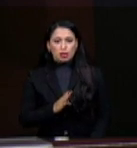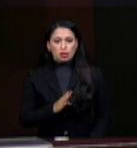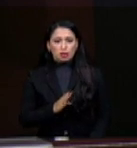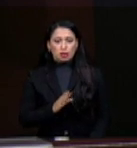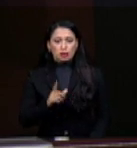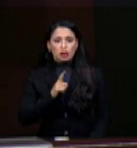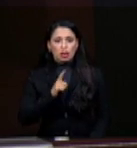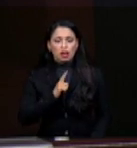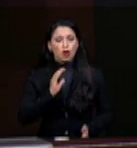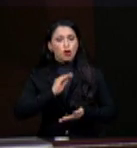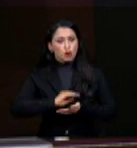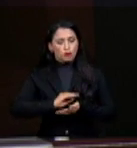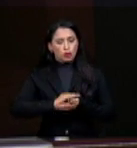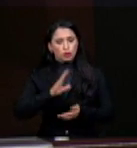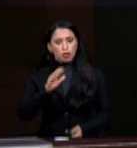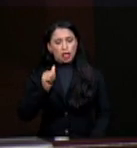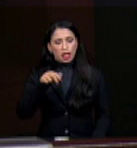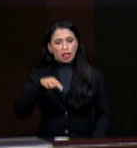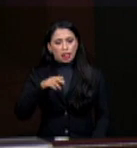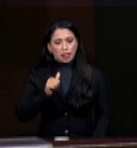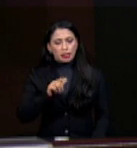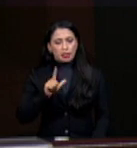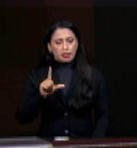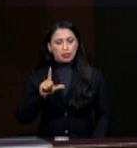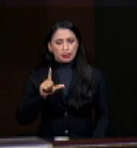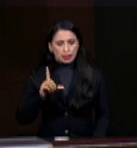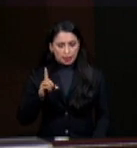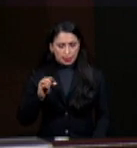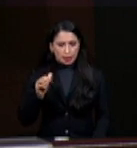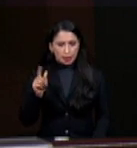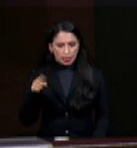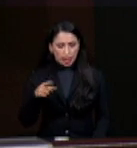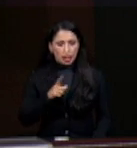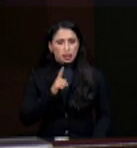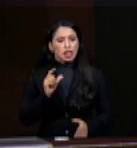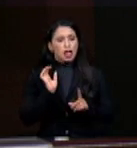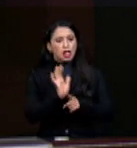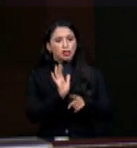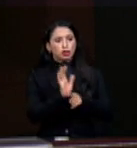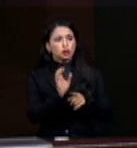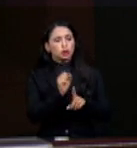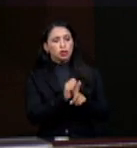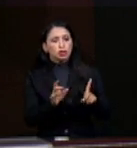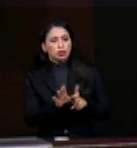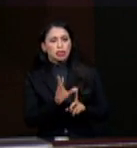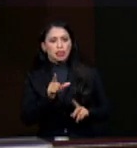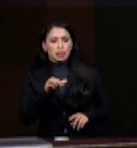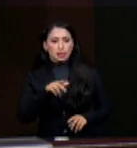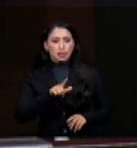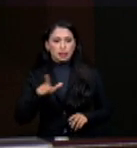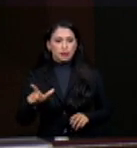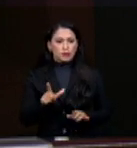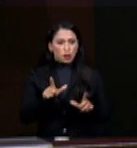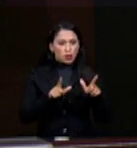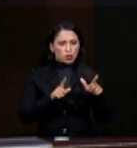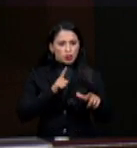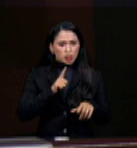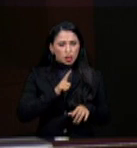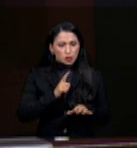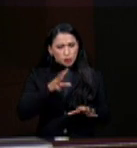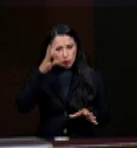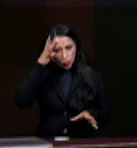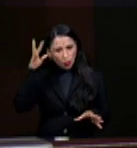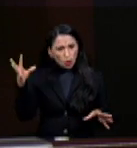pelo Fundo Canadá, que é um fundo para iniciativas da sociedade civil, primamos por uma abordagem que compreenda